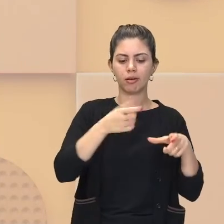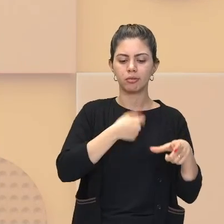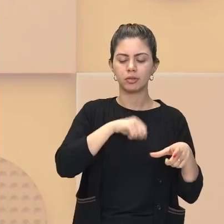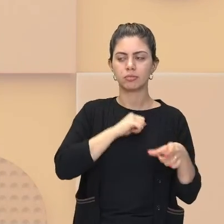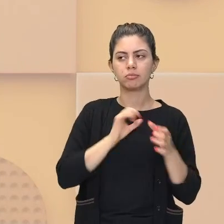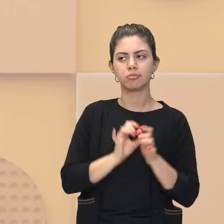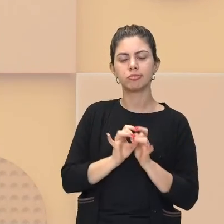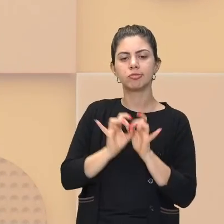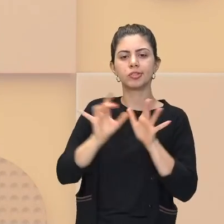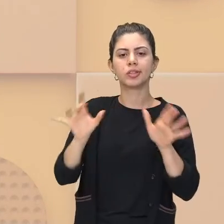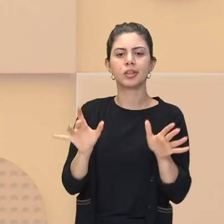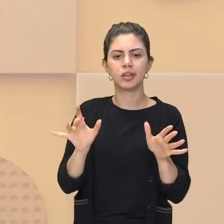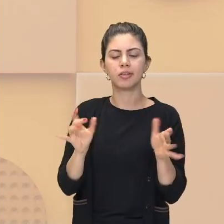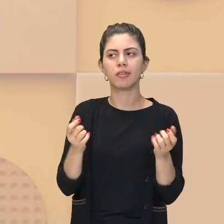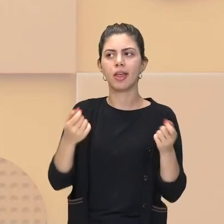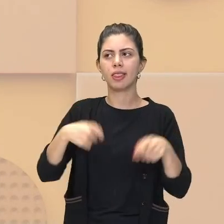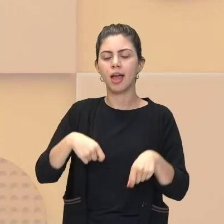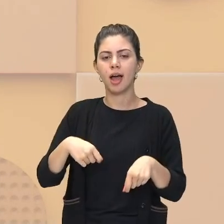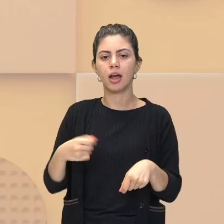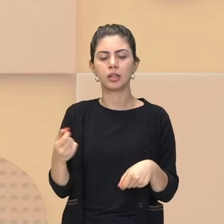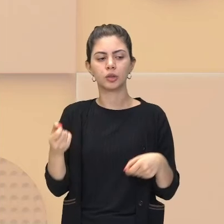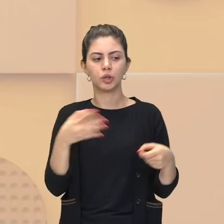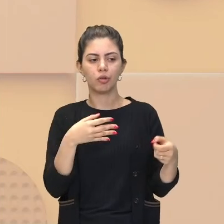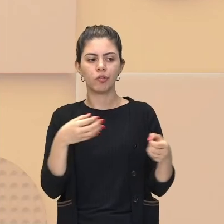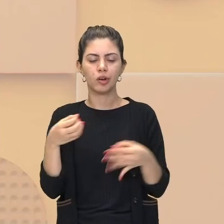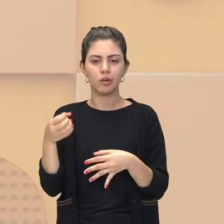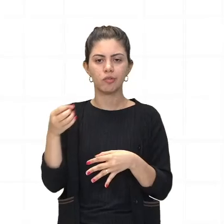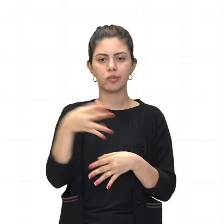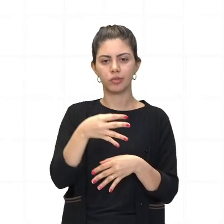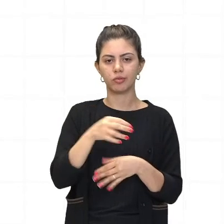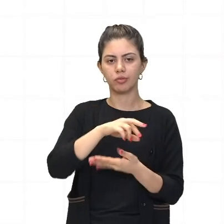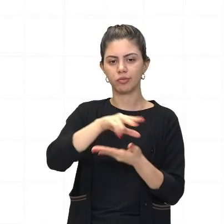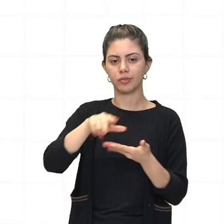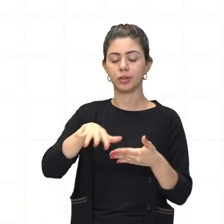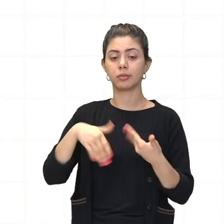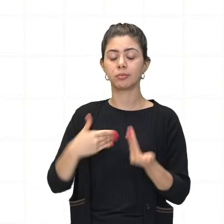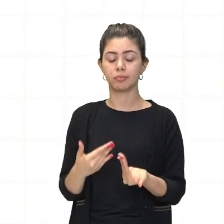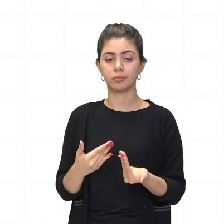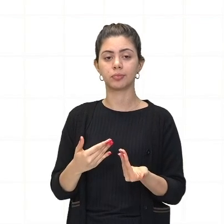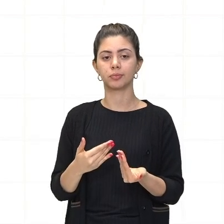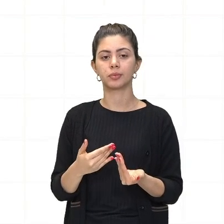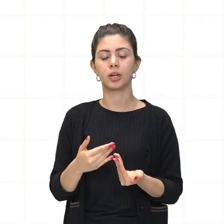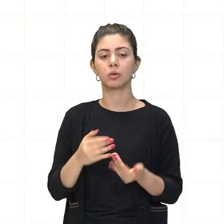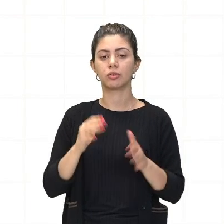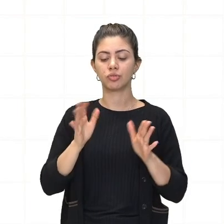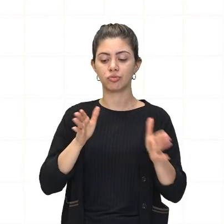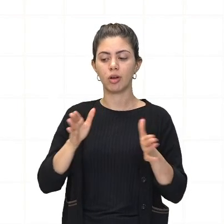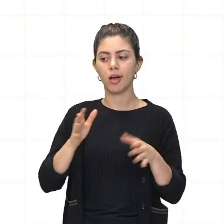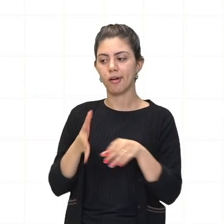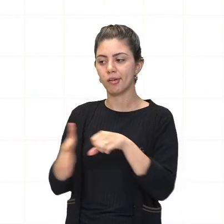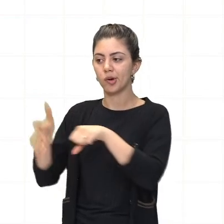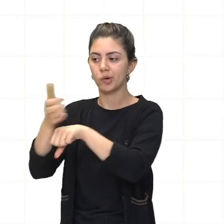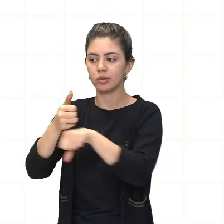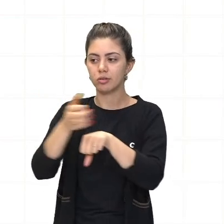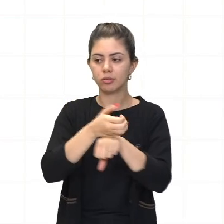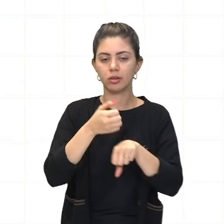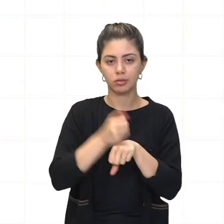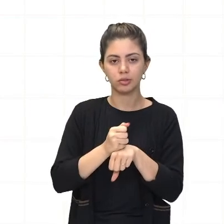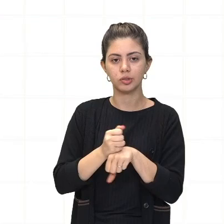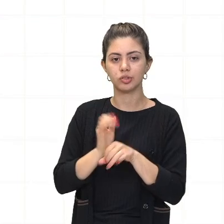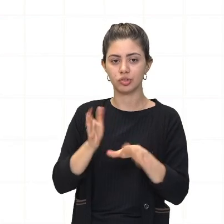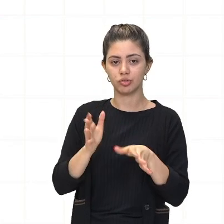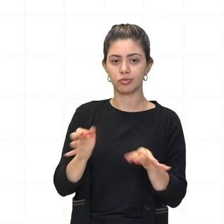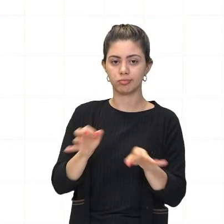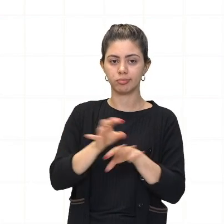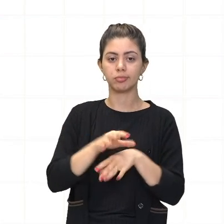para efetivar novas empreitadas. Então, após a conclusão da Reconquista, os monarcas